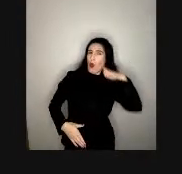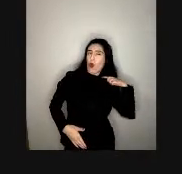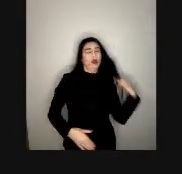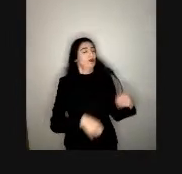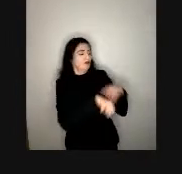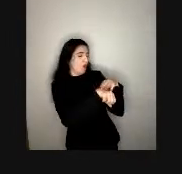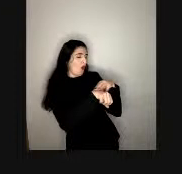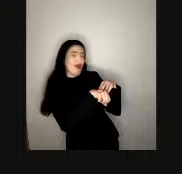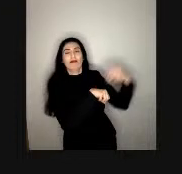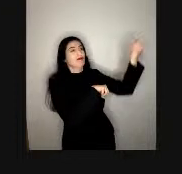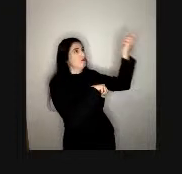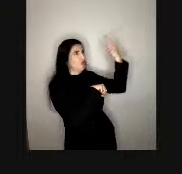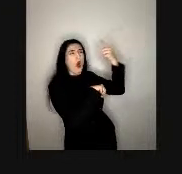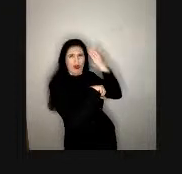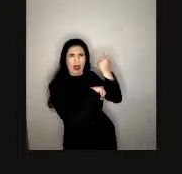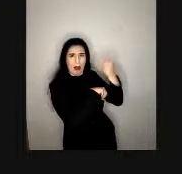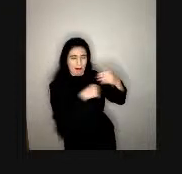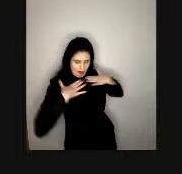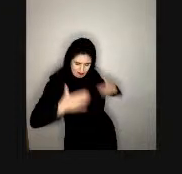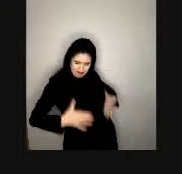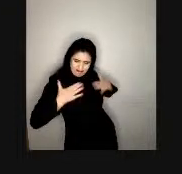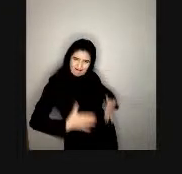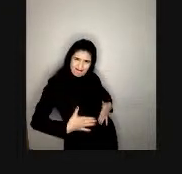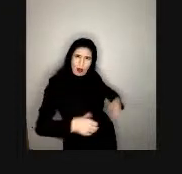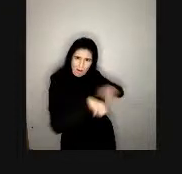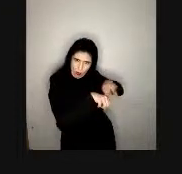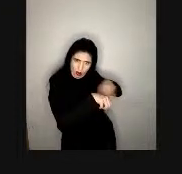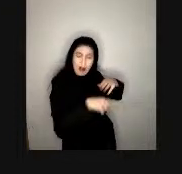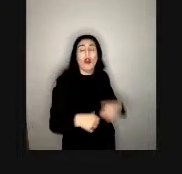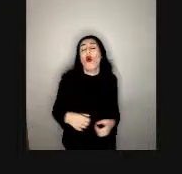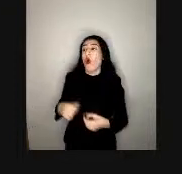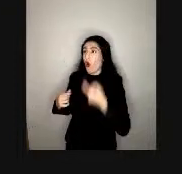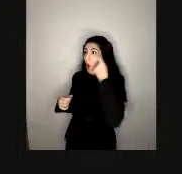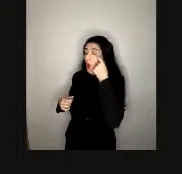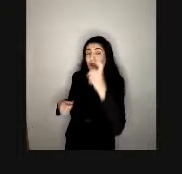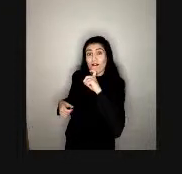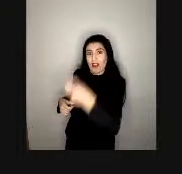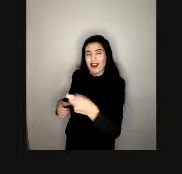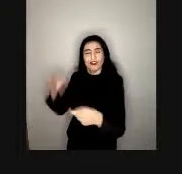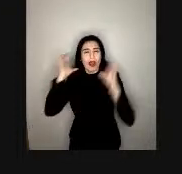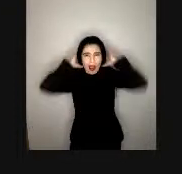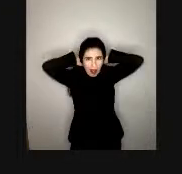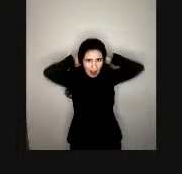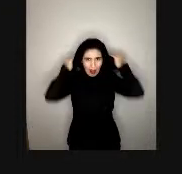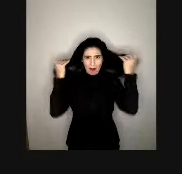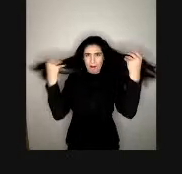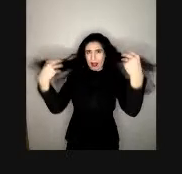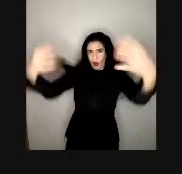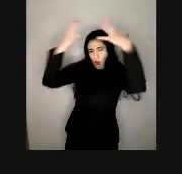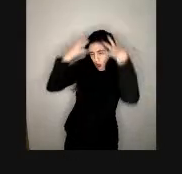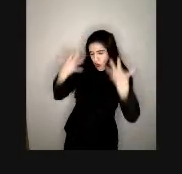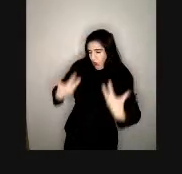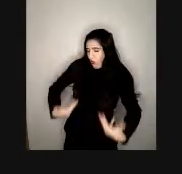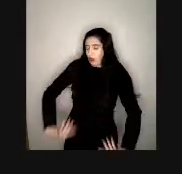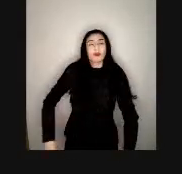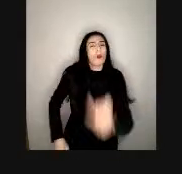sol, os olhos verdes, cabelão comprido, magrinha e feliz.